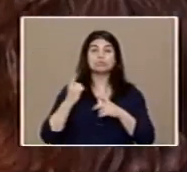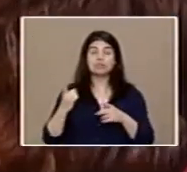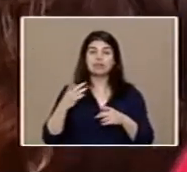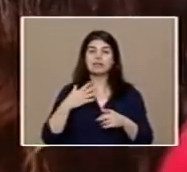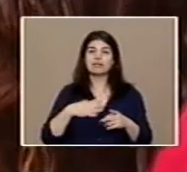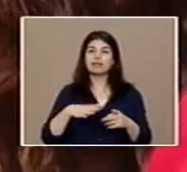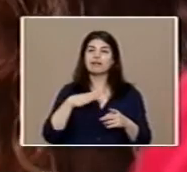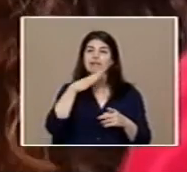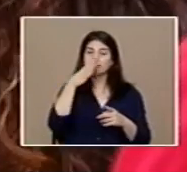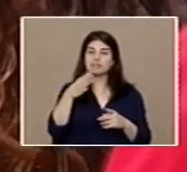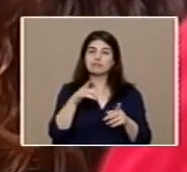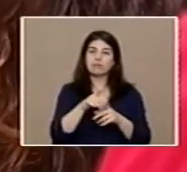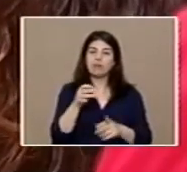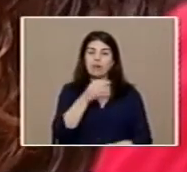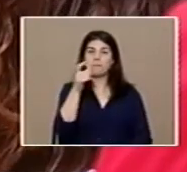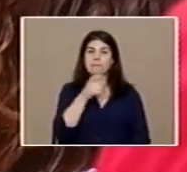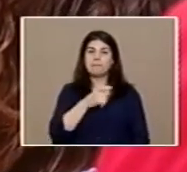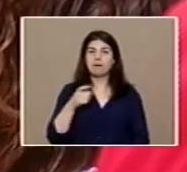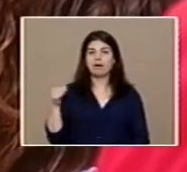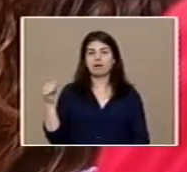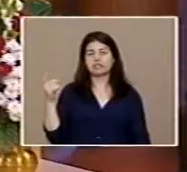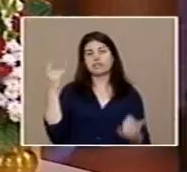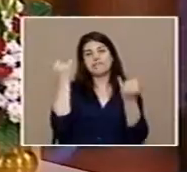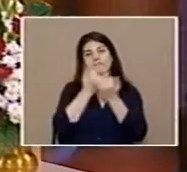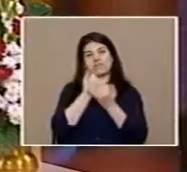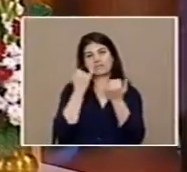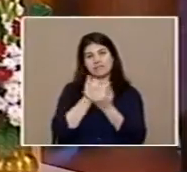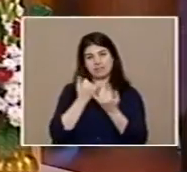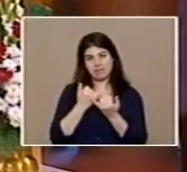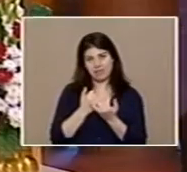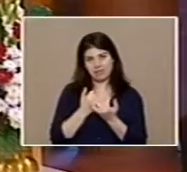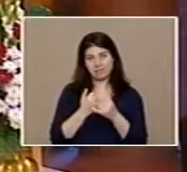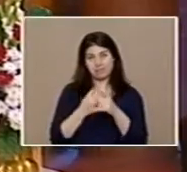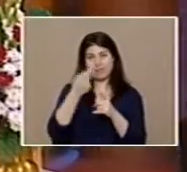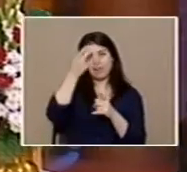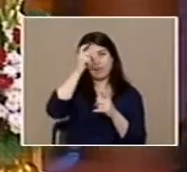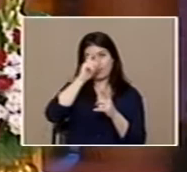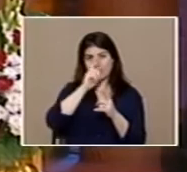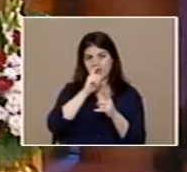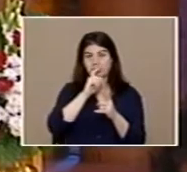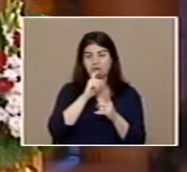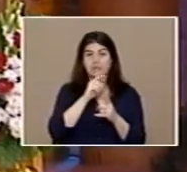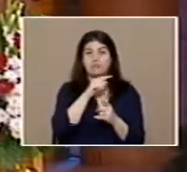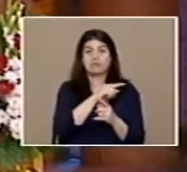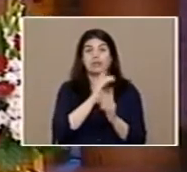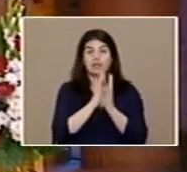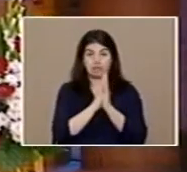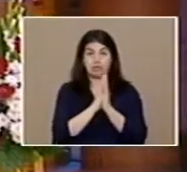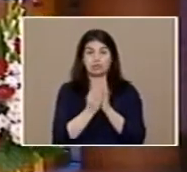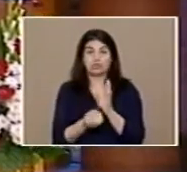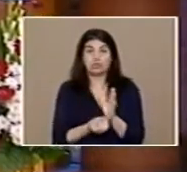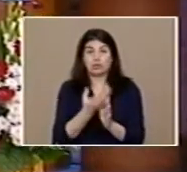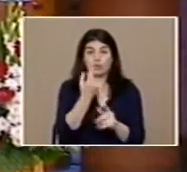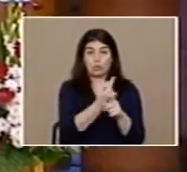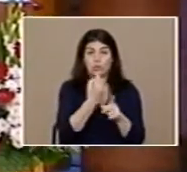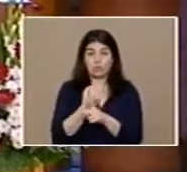significa remeter para a felicidade lembramos das palavras do Gênesis que Deus depois que criou todas as coisas